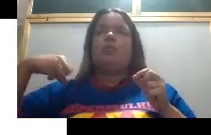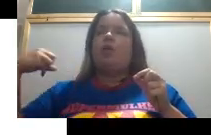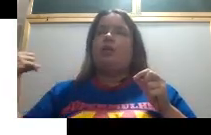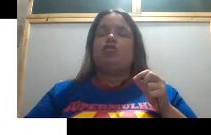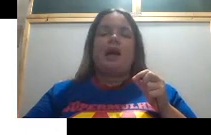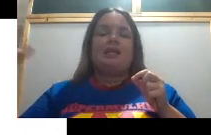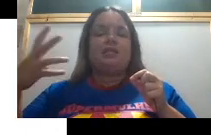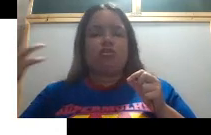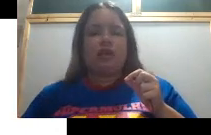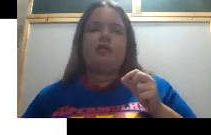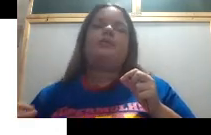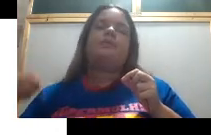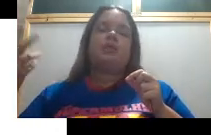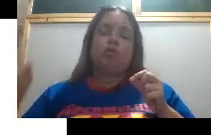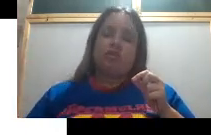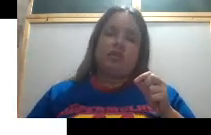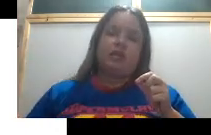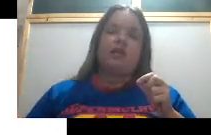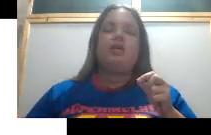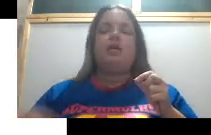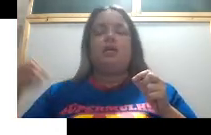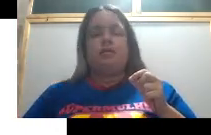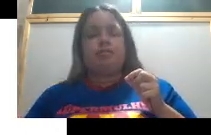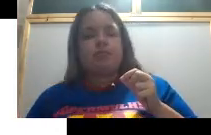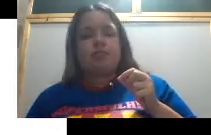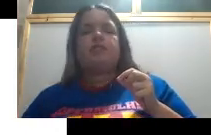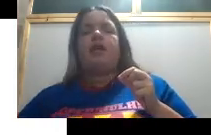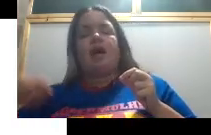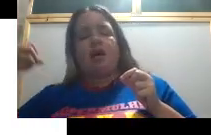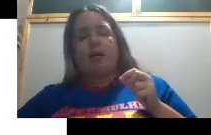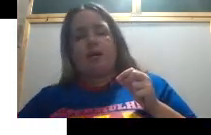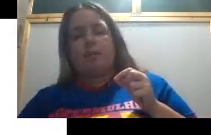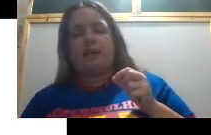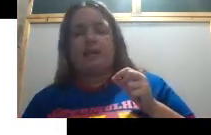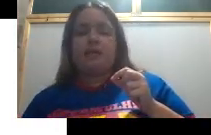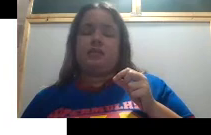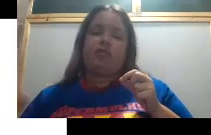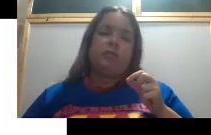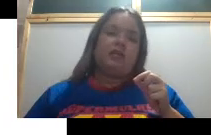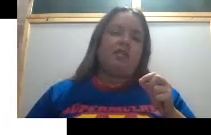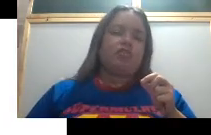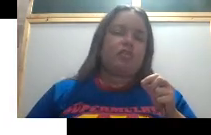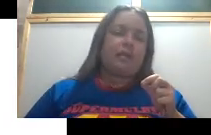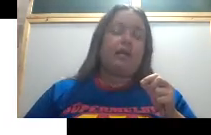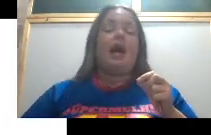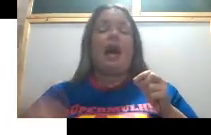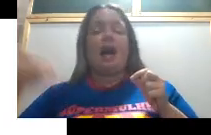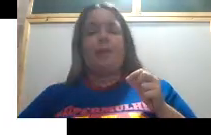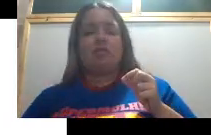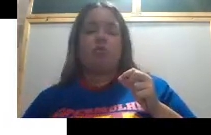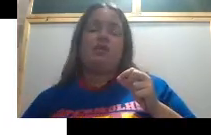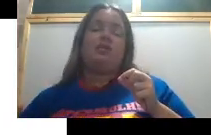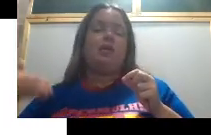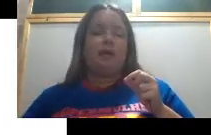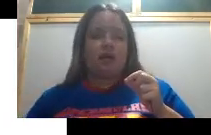tínhamos umas matas né hoje em dia e a Mata Atlântica foi bem devastada